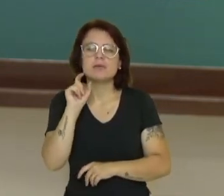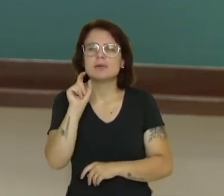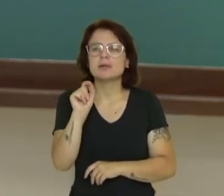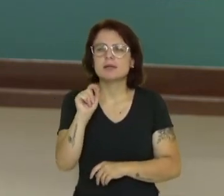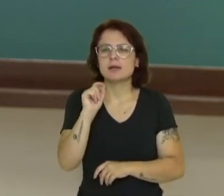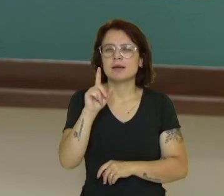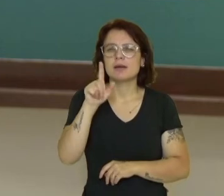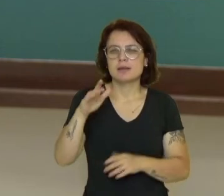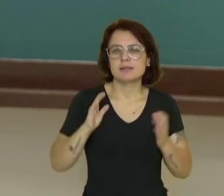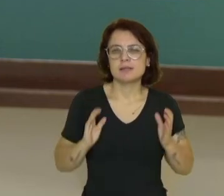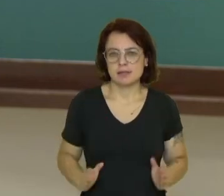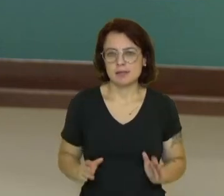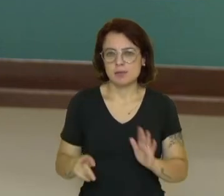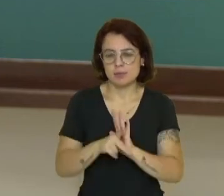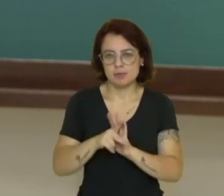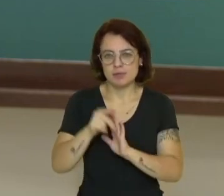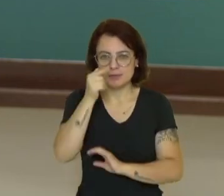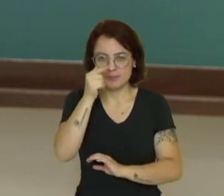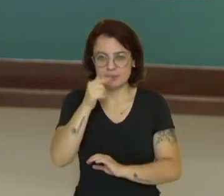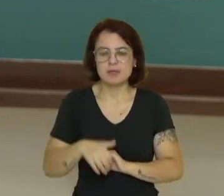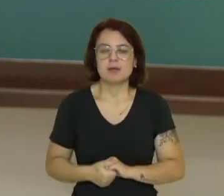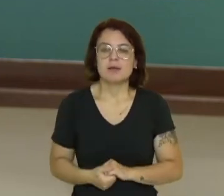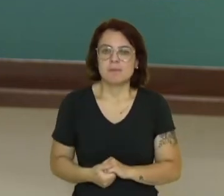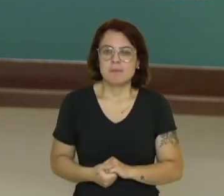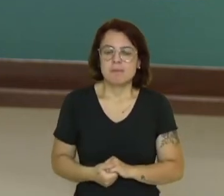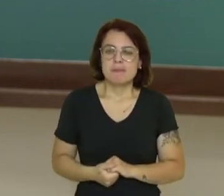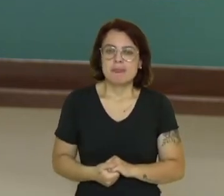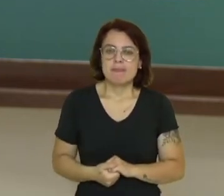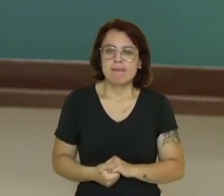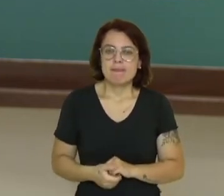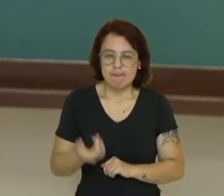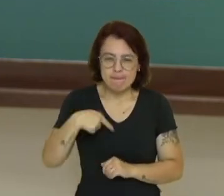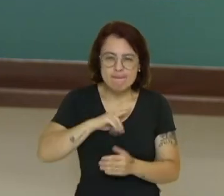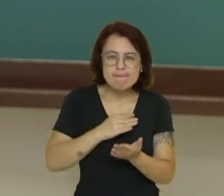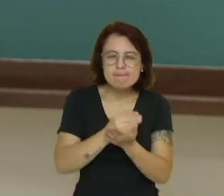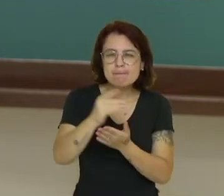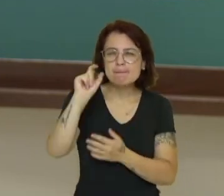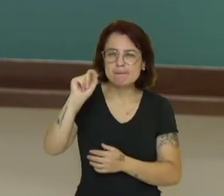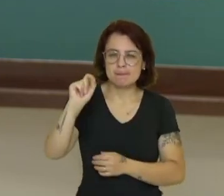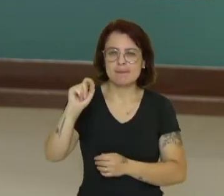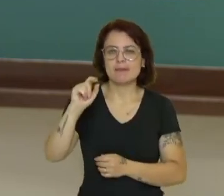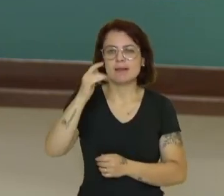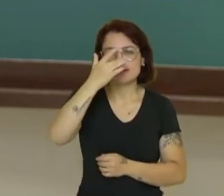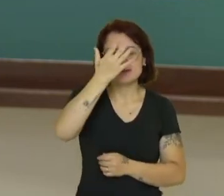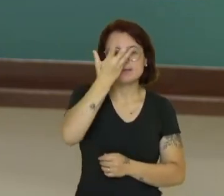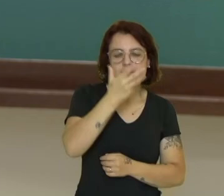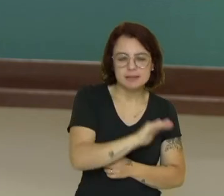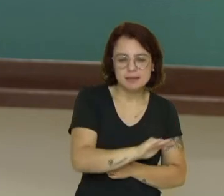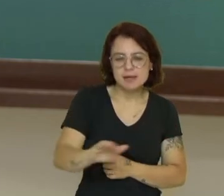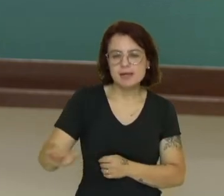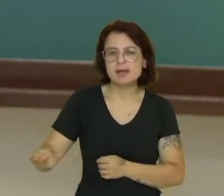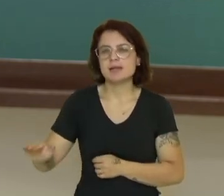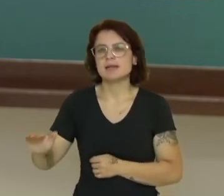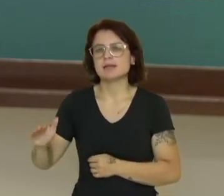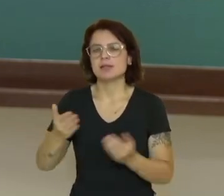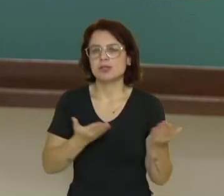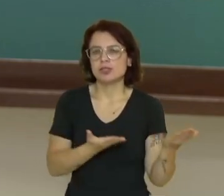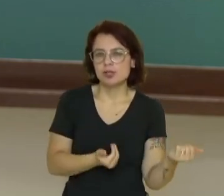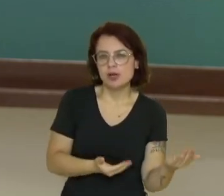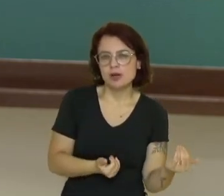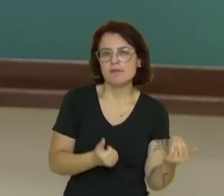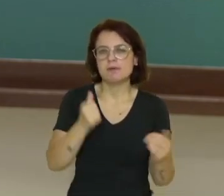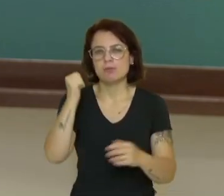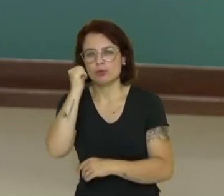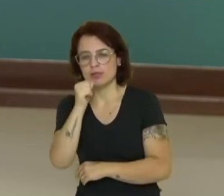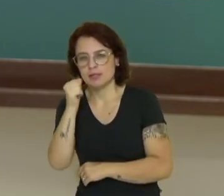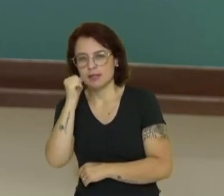o cidadão grego, né? Para começo de conversa, as crianças, os jovens, as mulheres, os